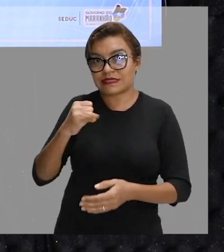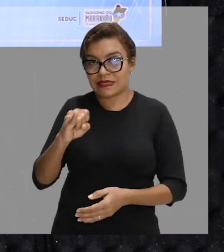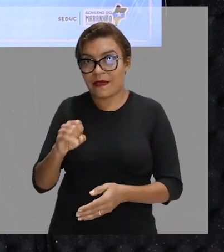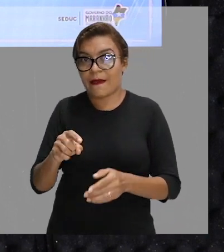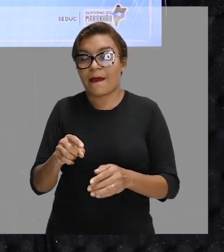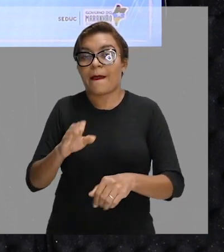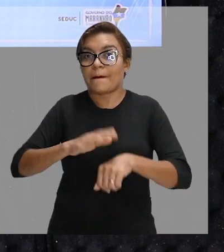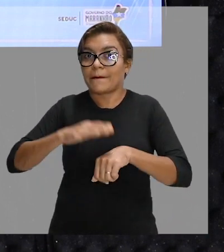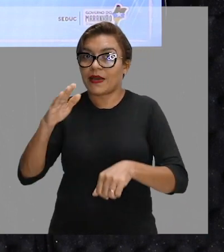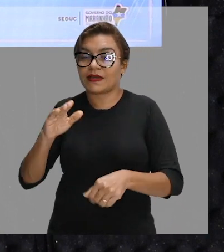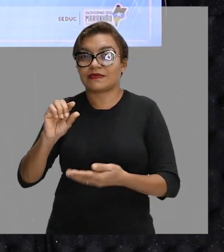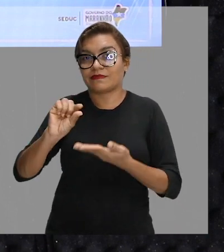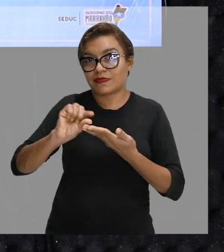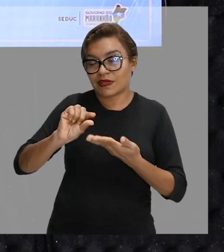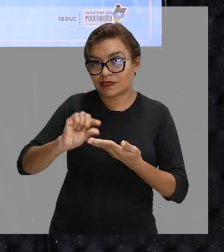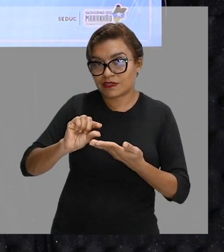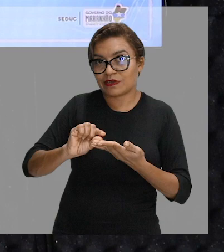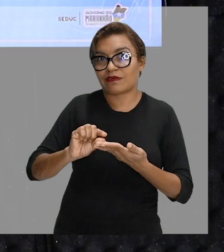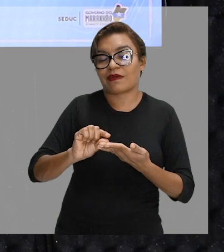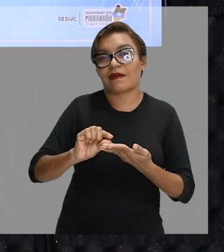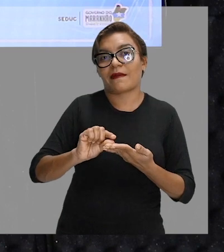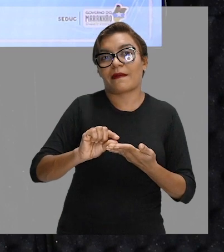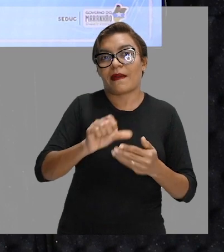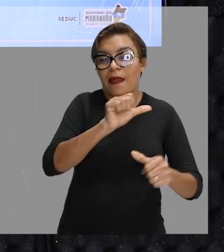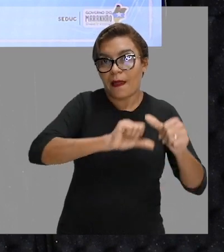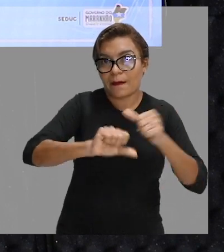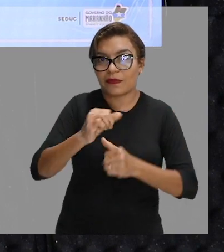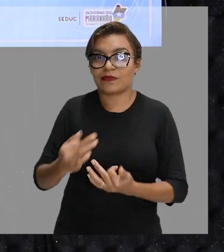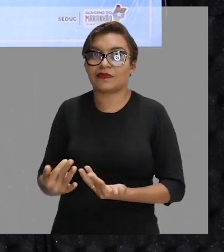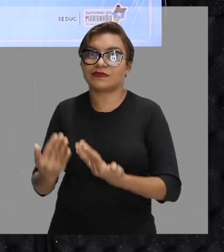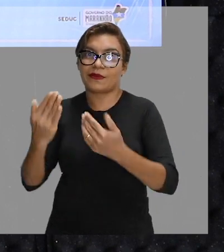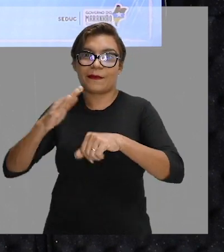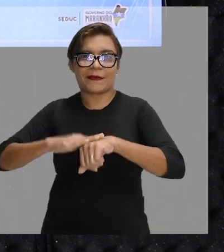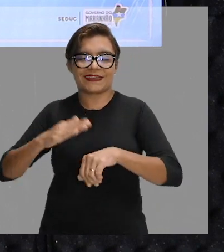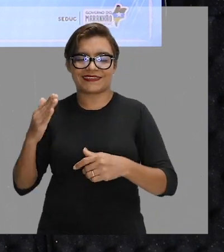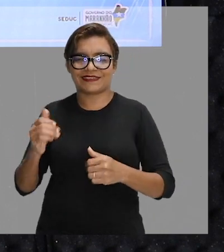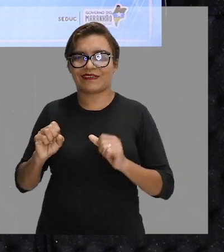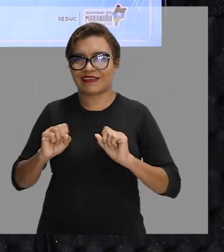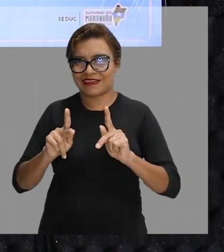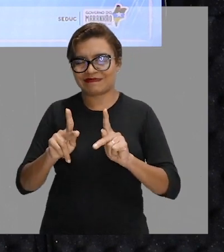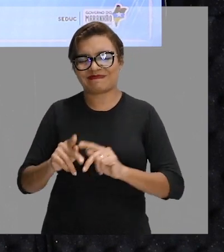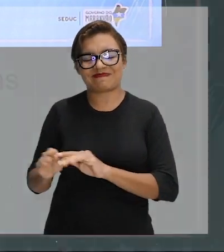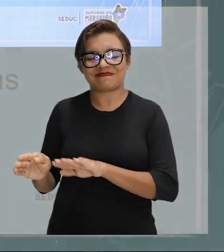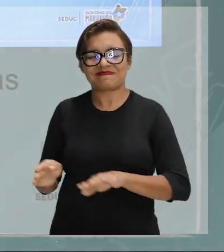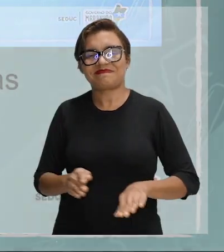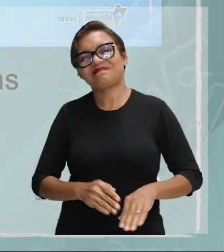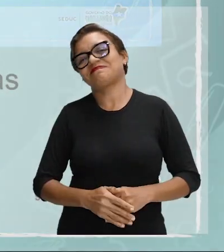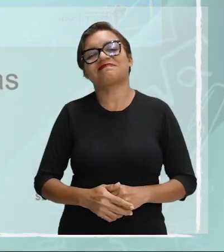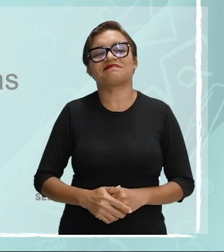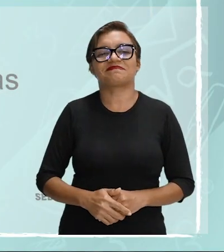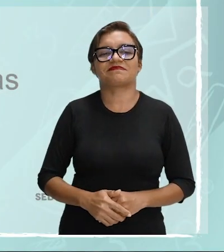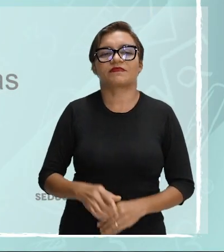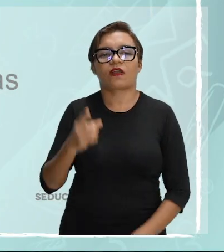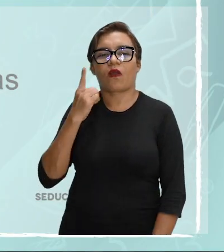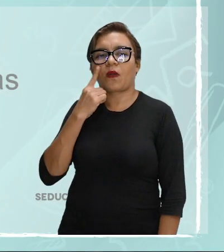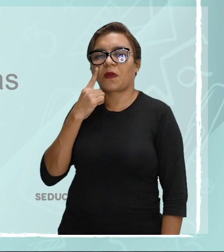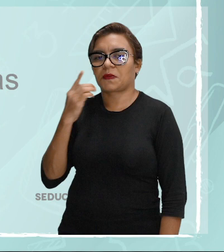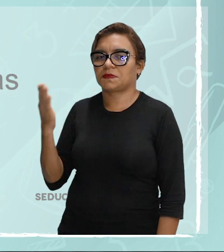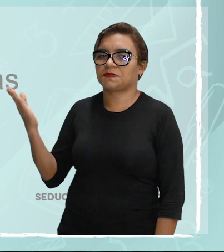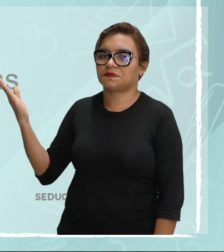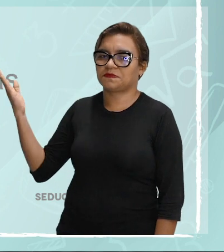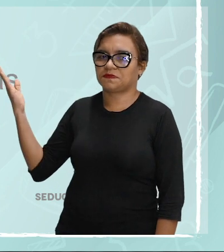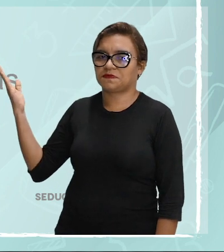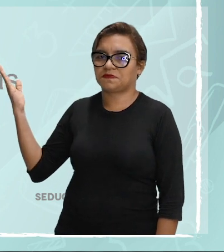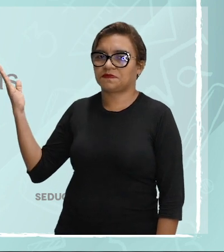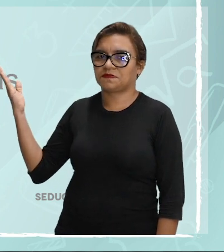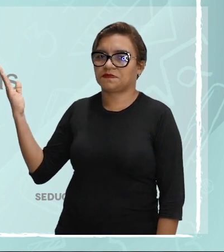maior será a temperatura de ebulição. Por isso, a letra E. Show, né? Mais uma. A solução aquosa bem